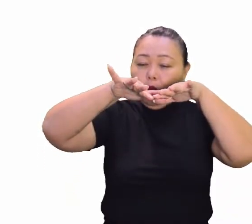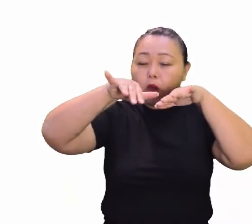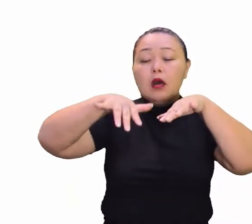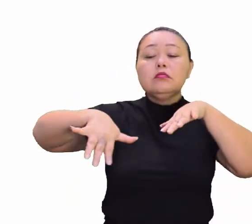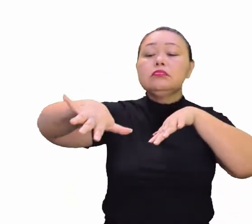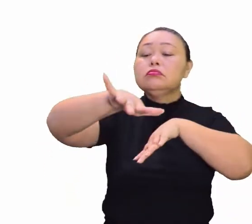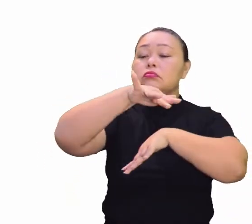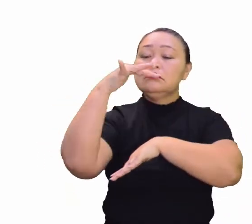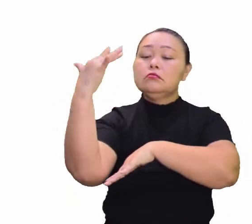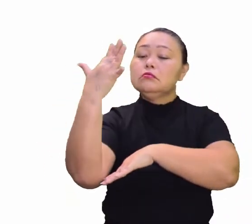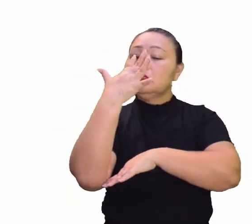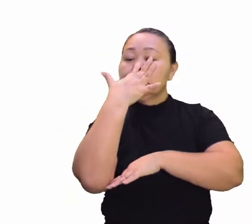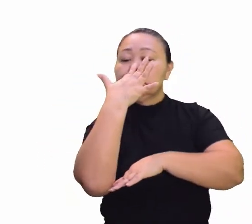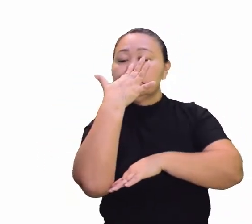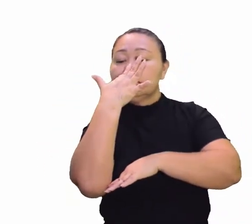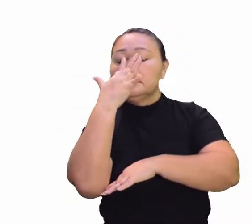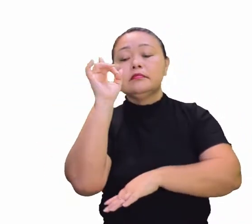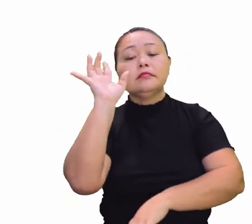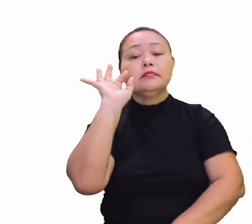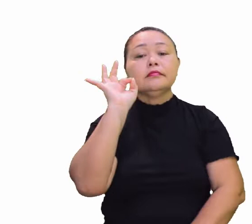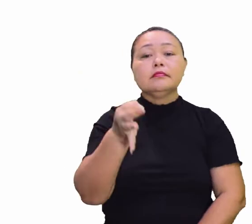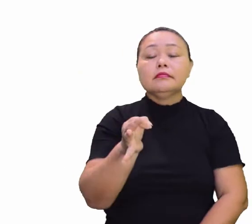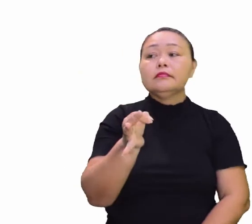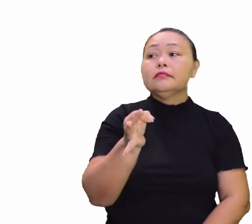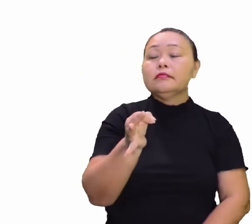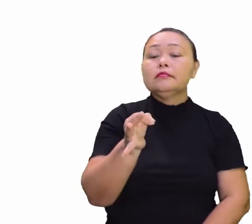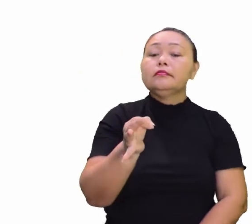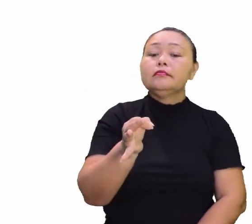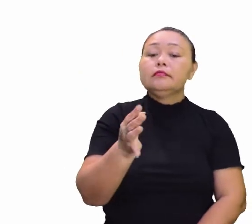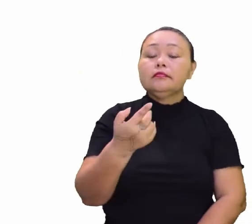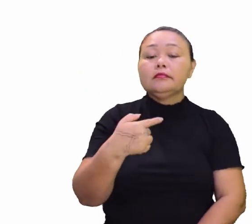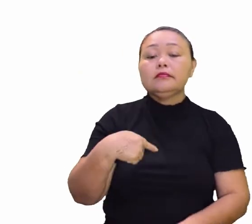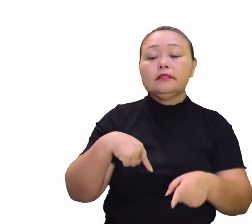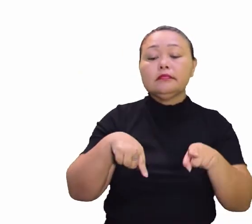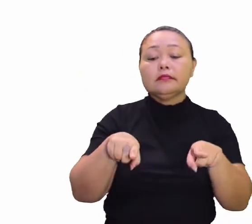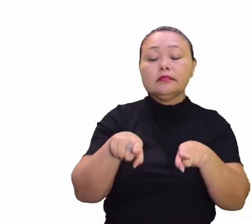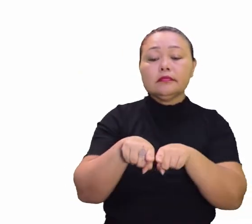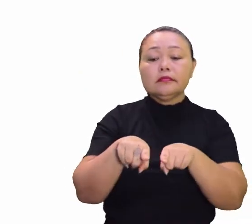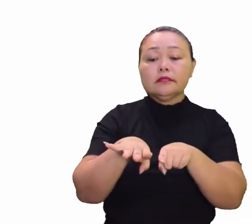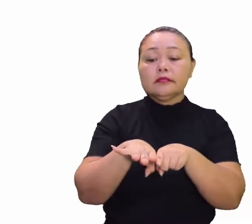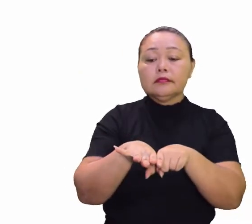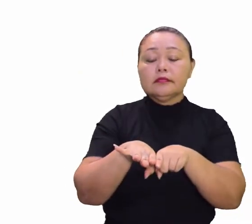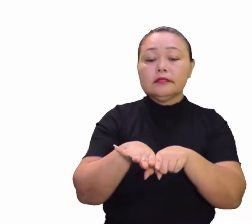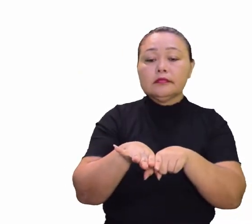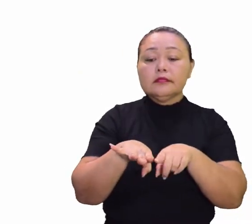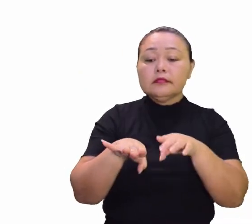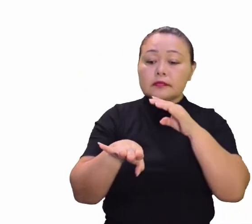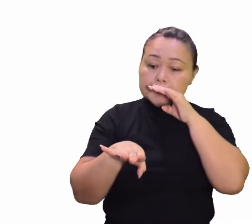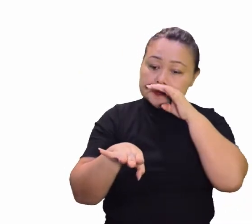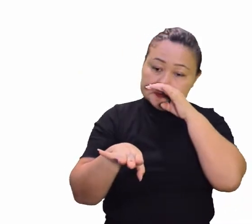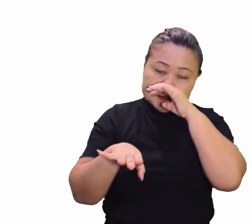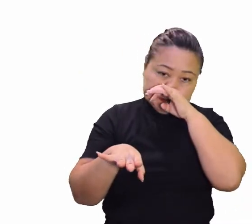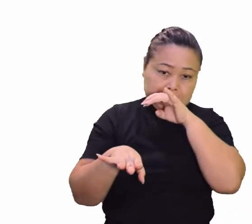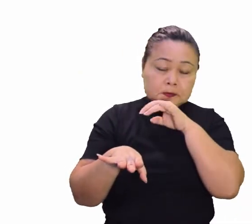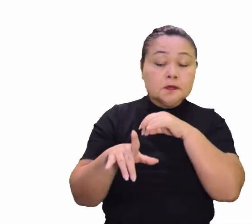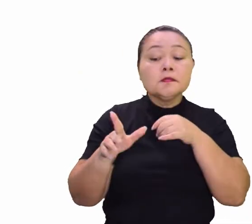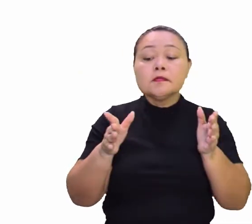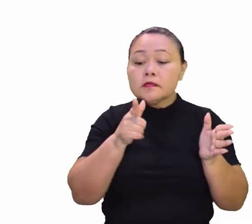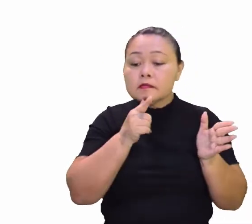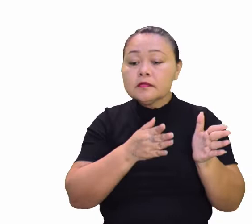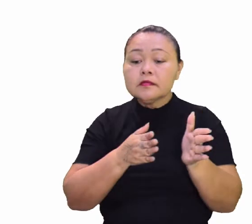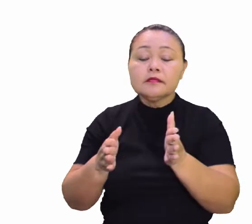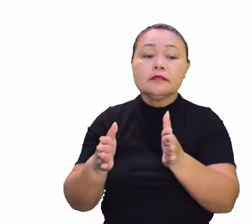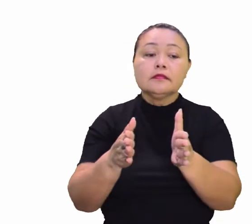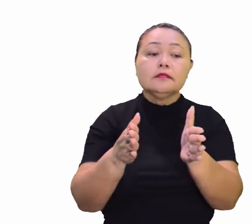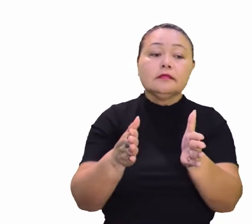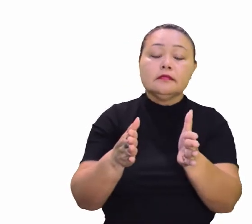daquele momento. Certo, professor Jorge? Certo. E, além do mais, também esses rios, eles